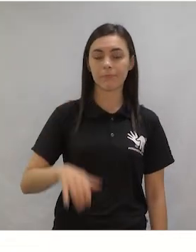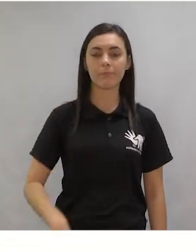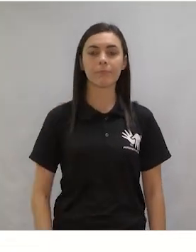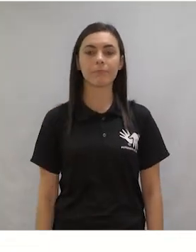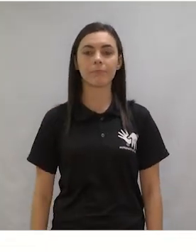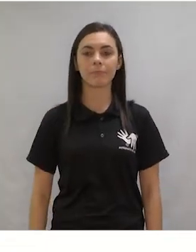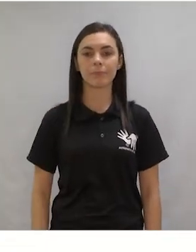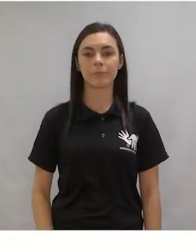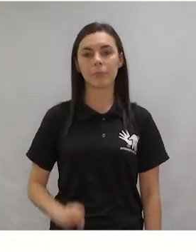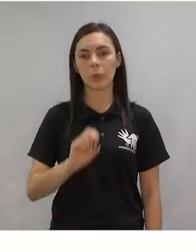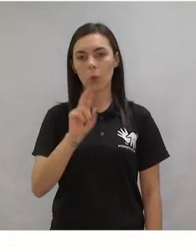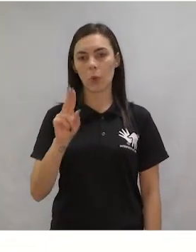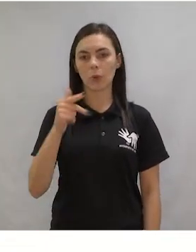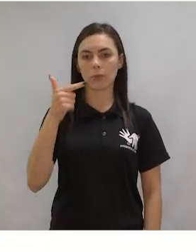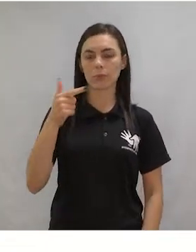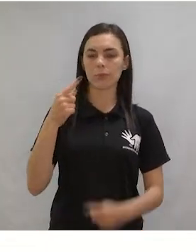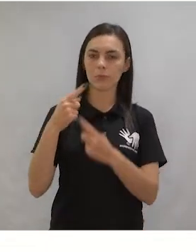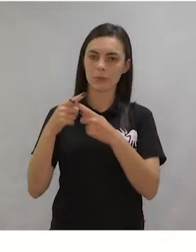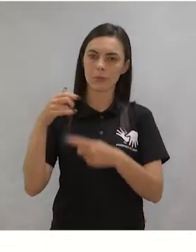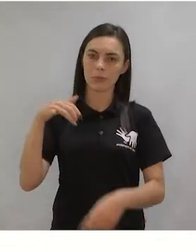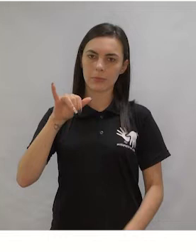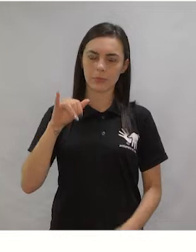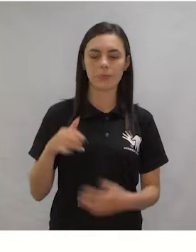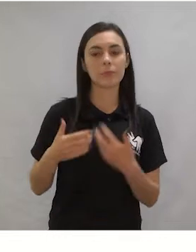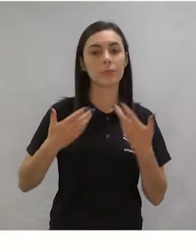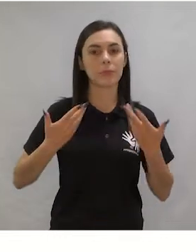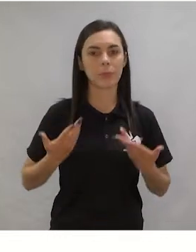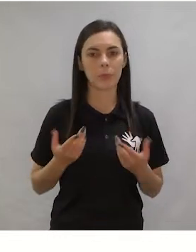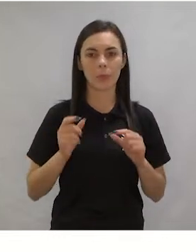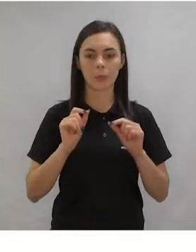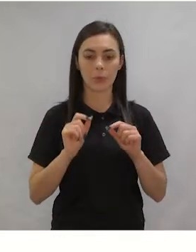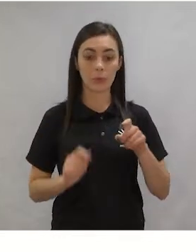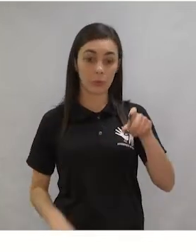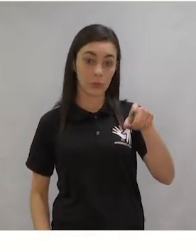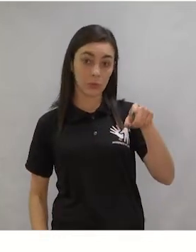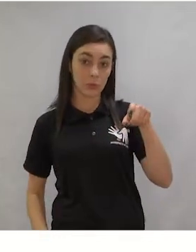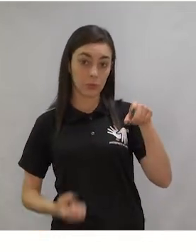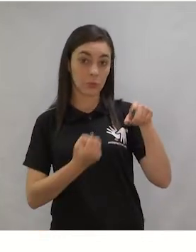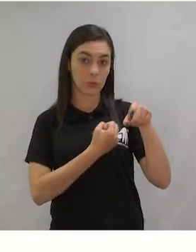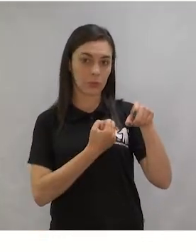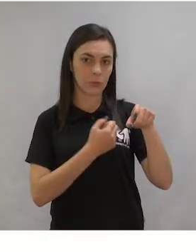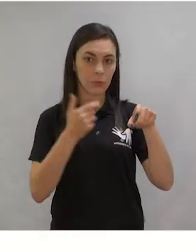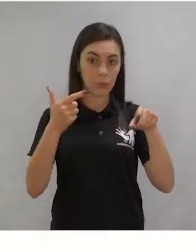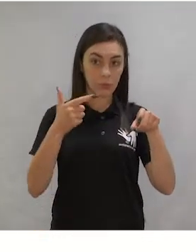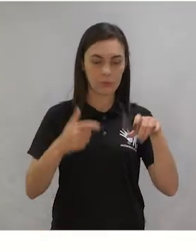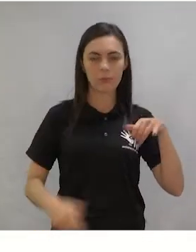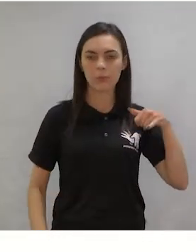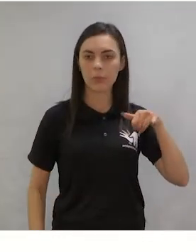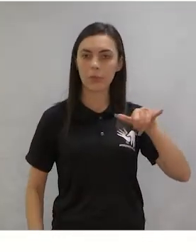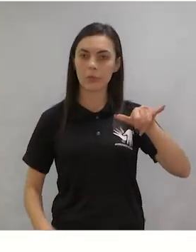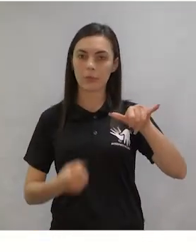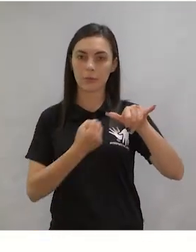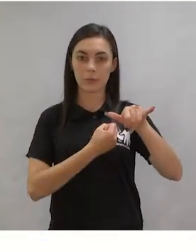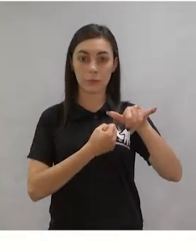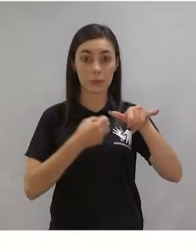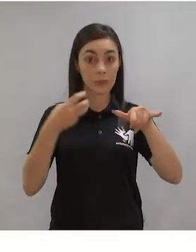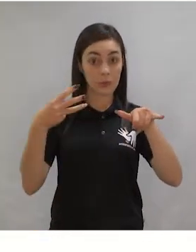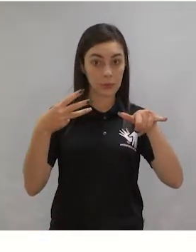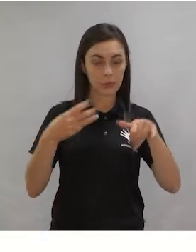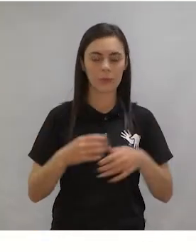duas vezes y, ou 2y, quando o x vale 2 e o y vale